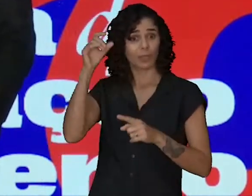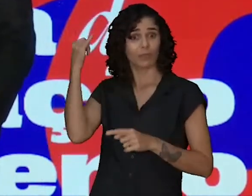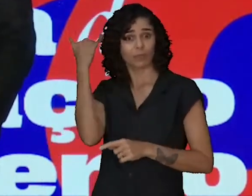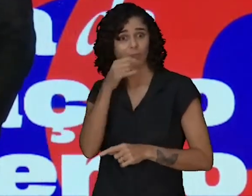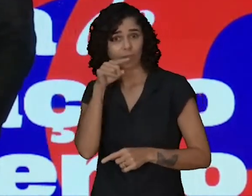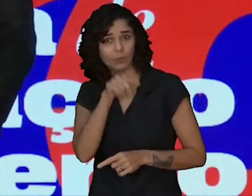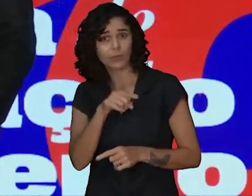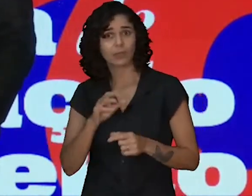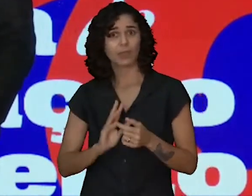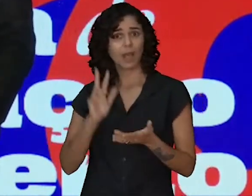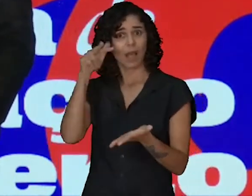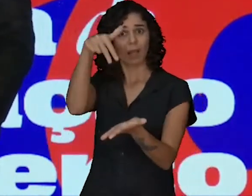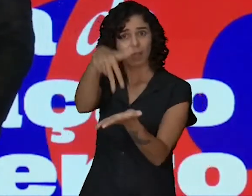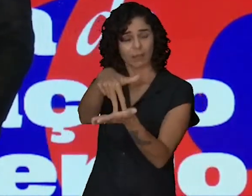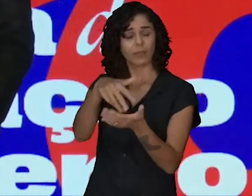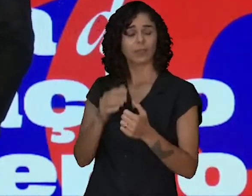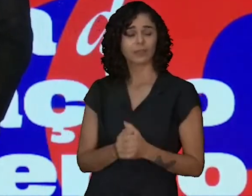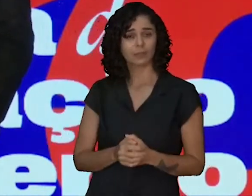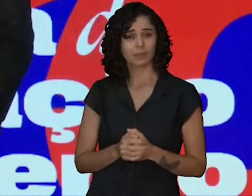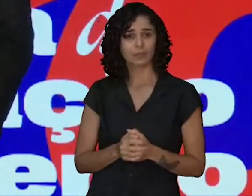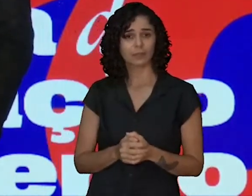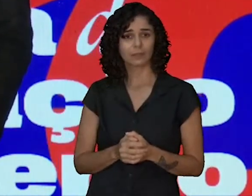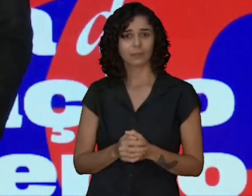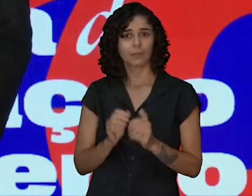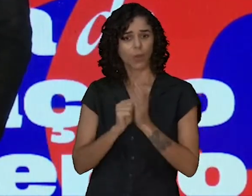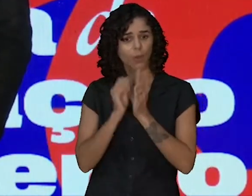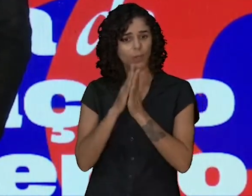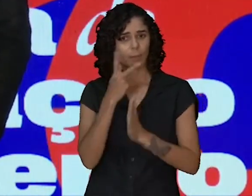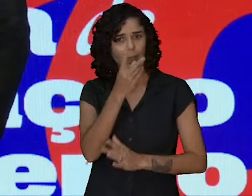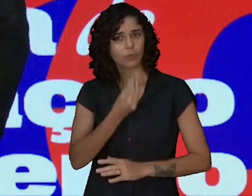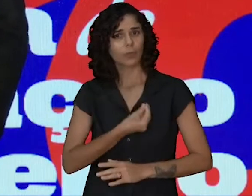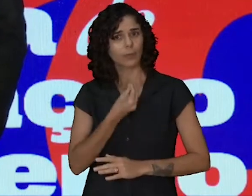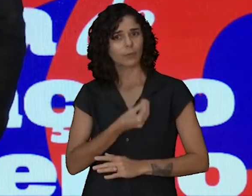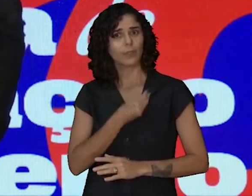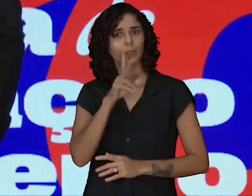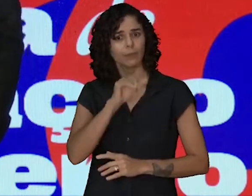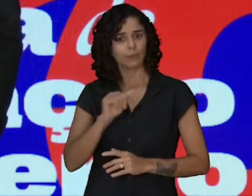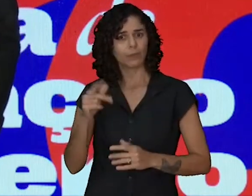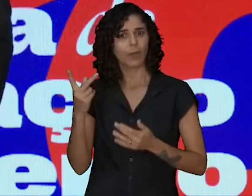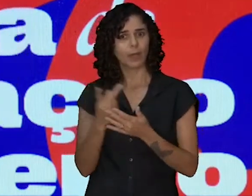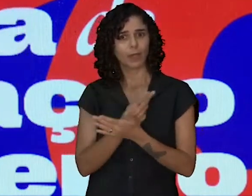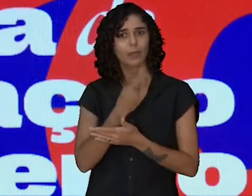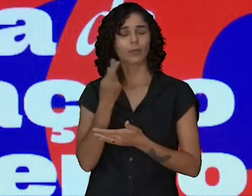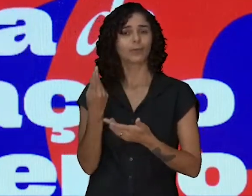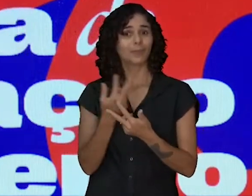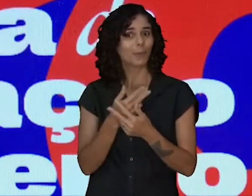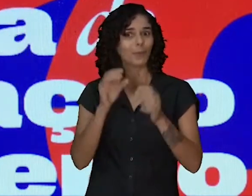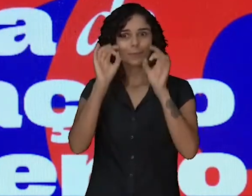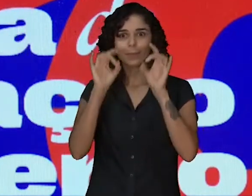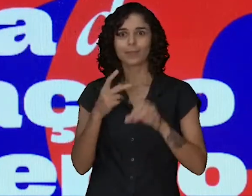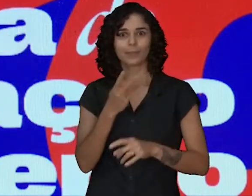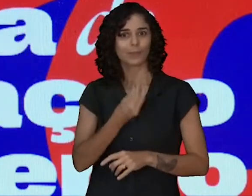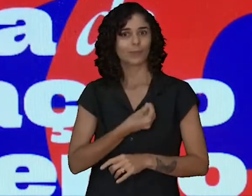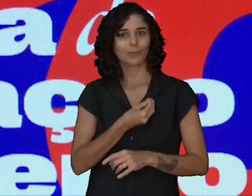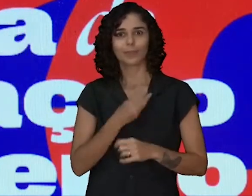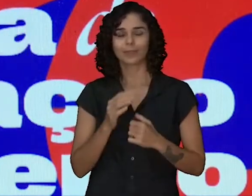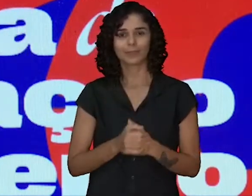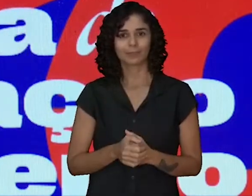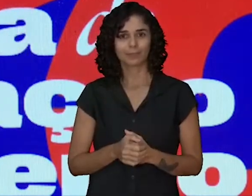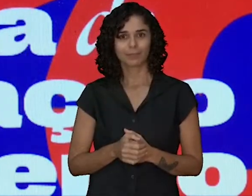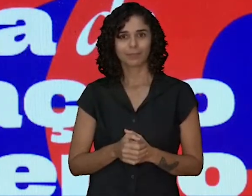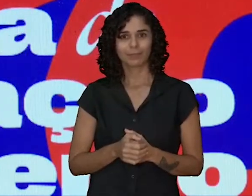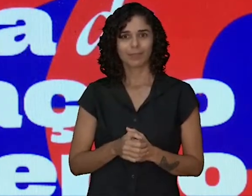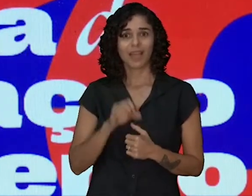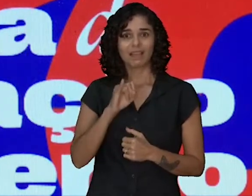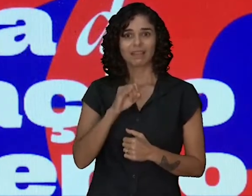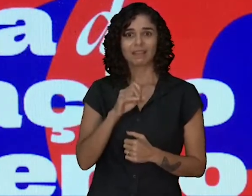e vem para frente, eles vão orar por você. E algo especial vai acontecer. E se você ainda não veio, larga desse negócio.